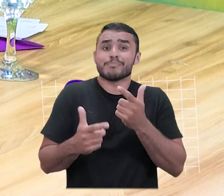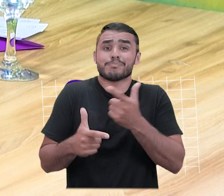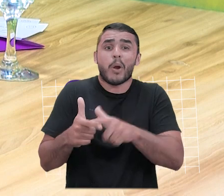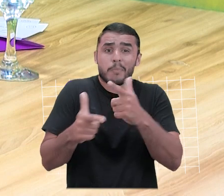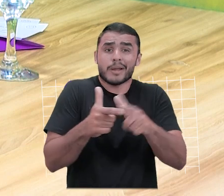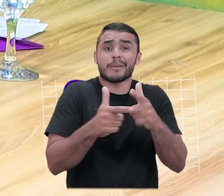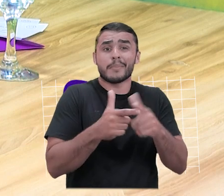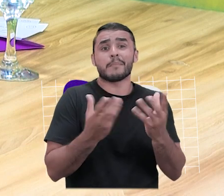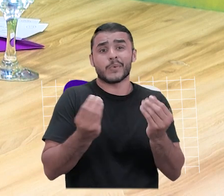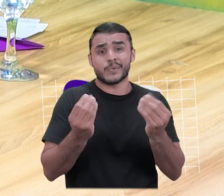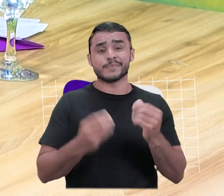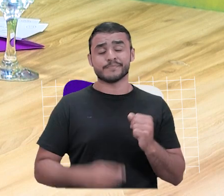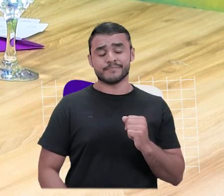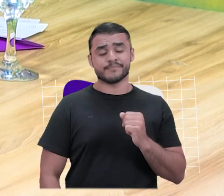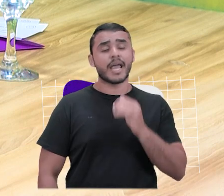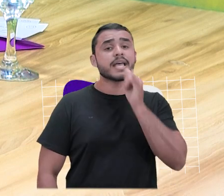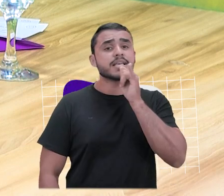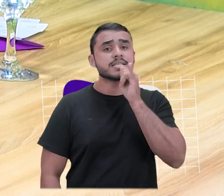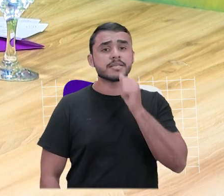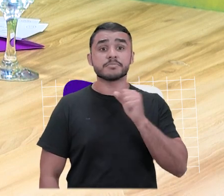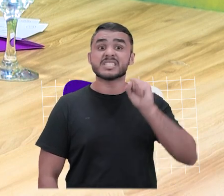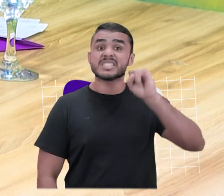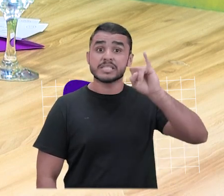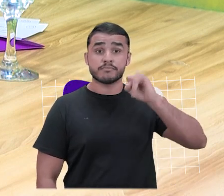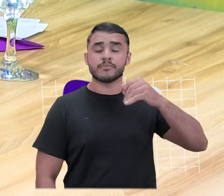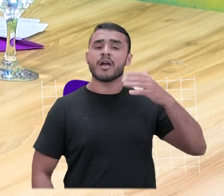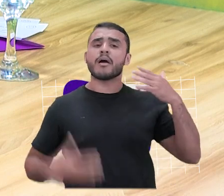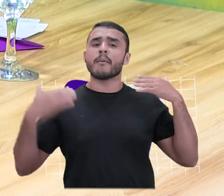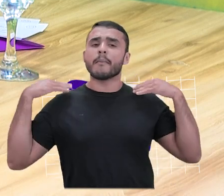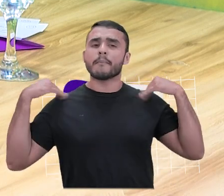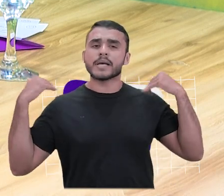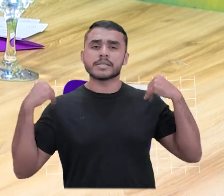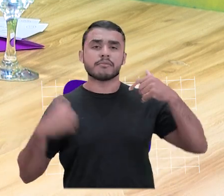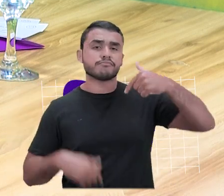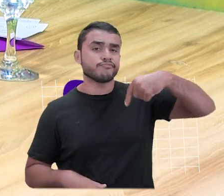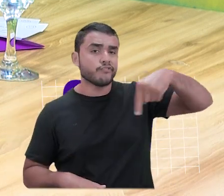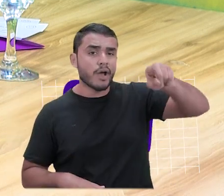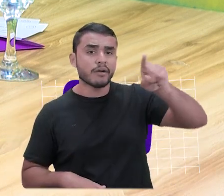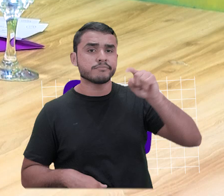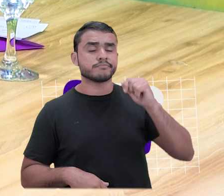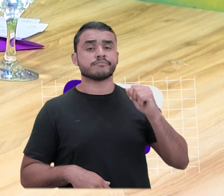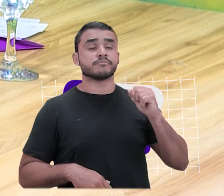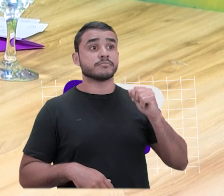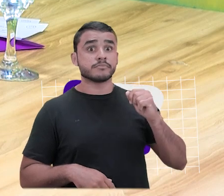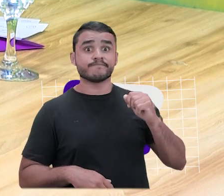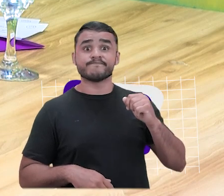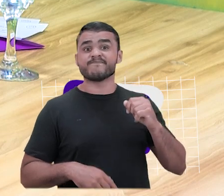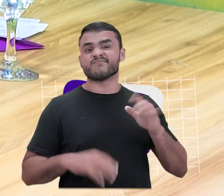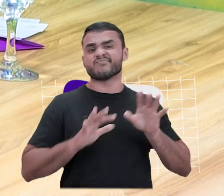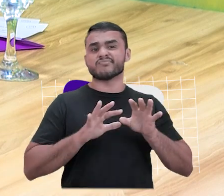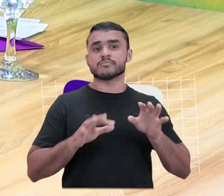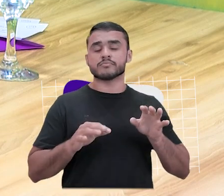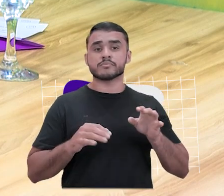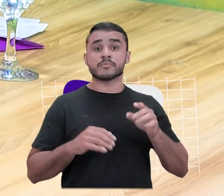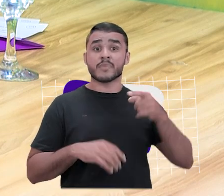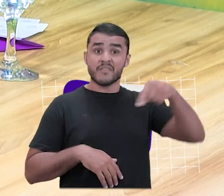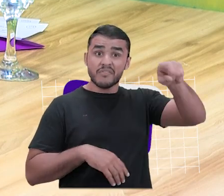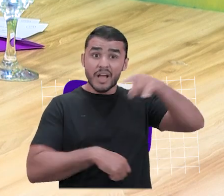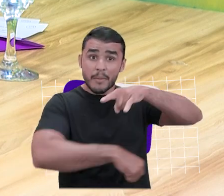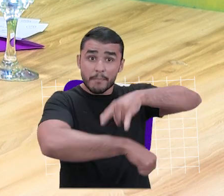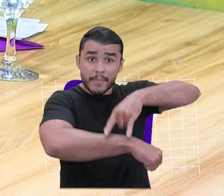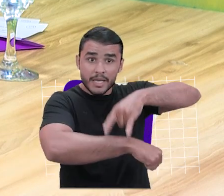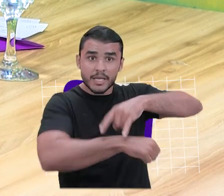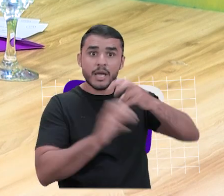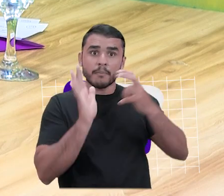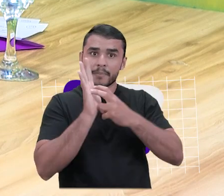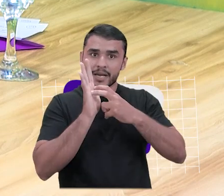toda vida que a gente vai sair, o nosso organismo, olha pra vocês verem, ele já se acostuma a gente não ir no banheiro durante o dia, só